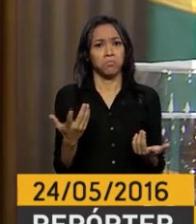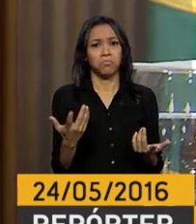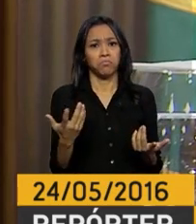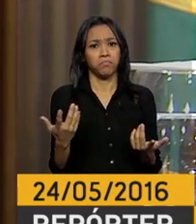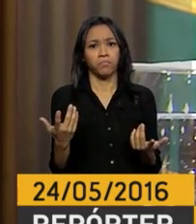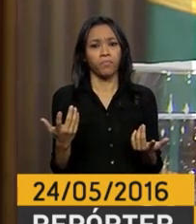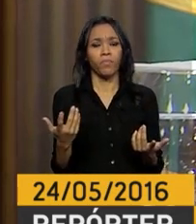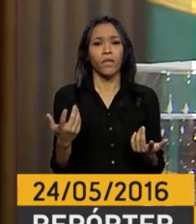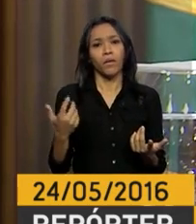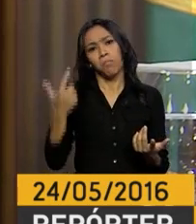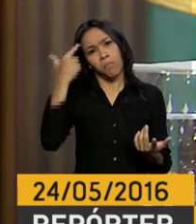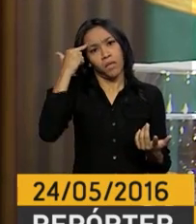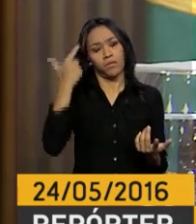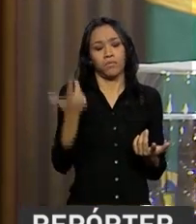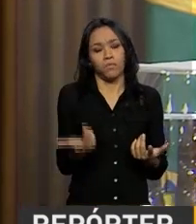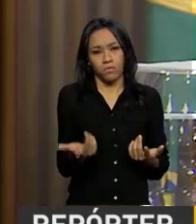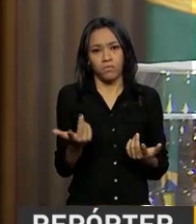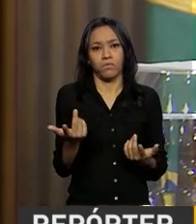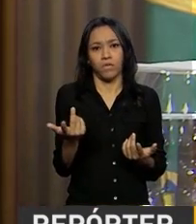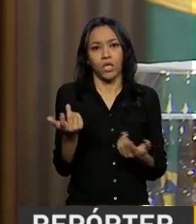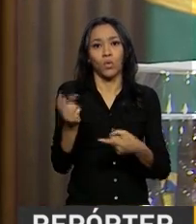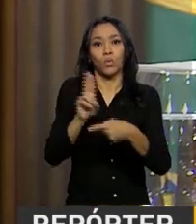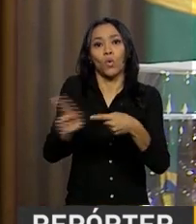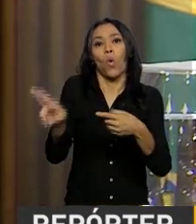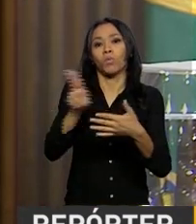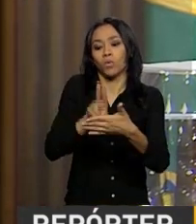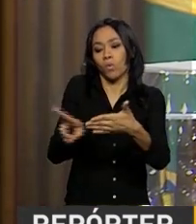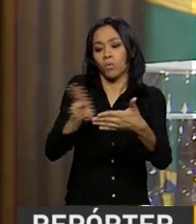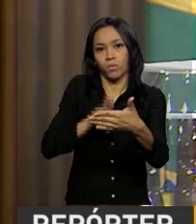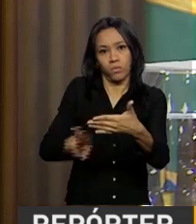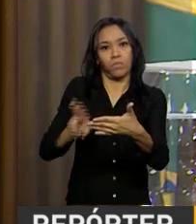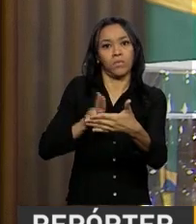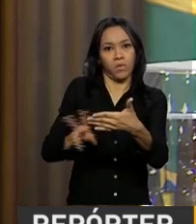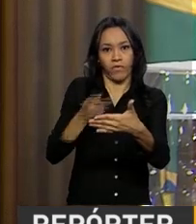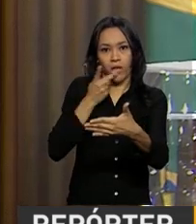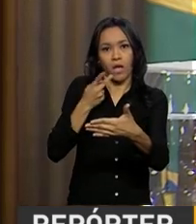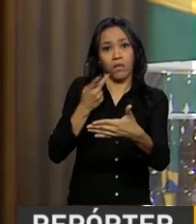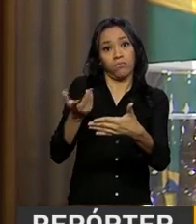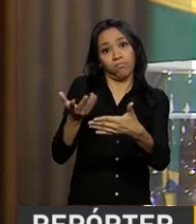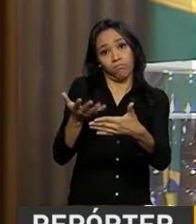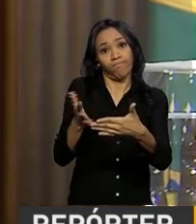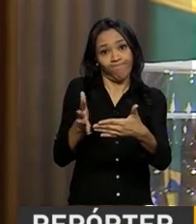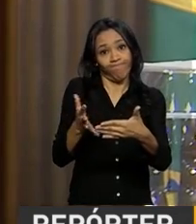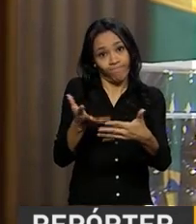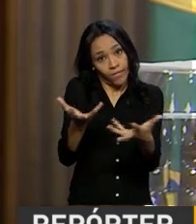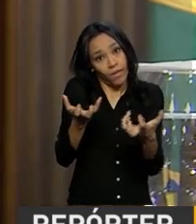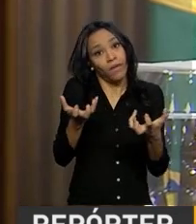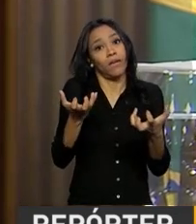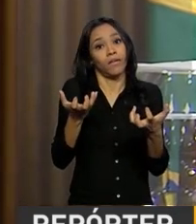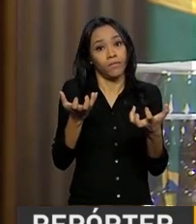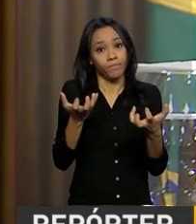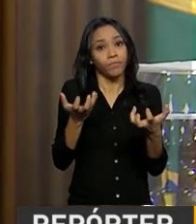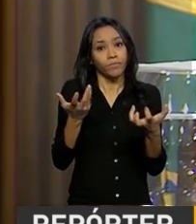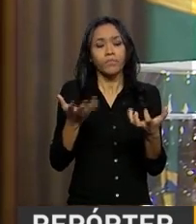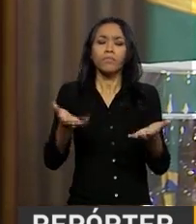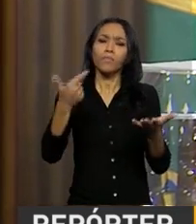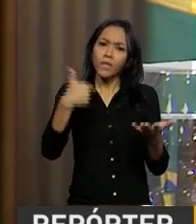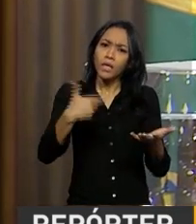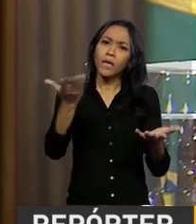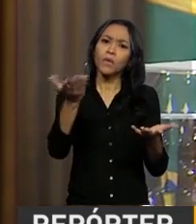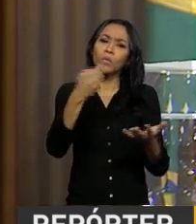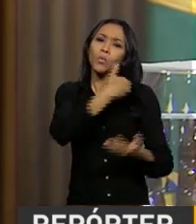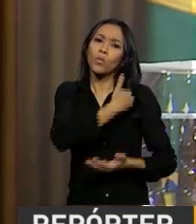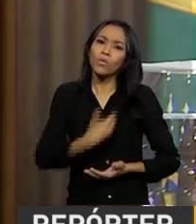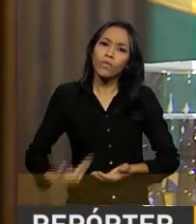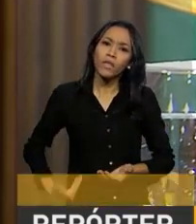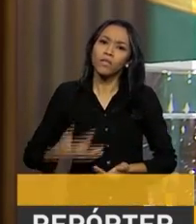quer. Penso que nem os nomes que de vez em quando são apontados também o querem. Desejam, sim, num Estado democrático de direito, ter